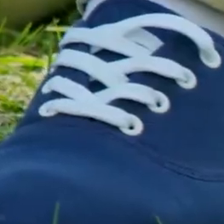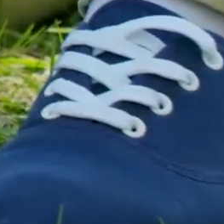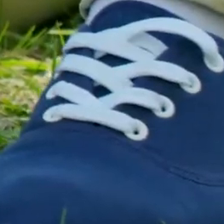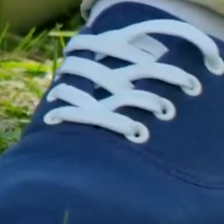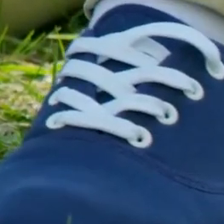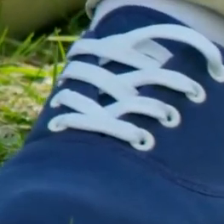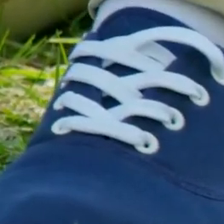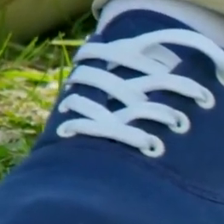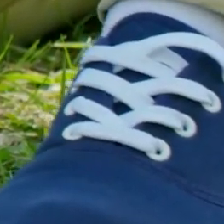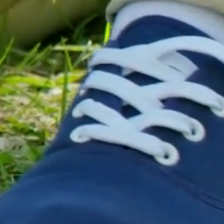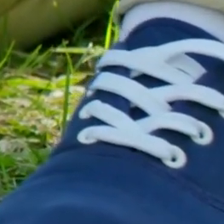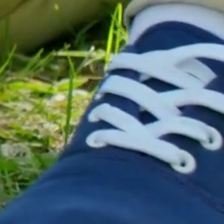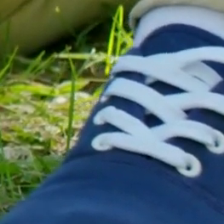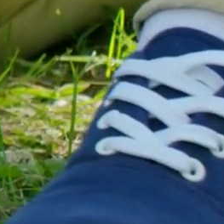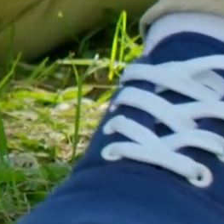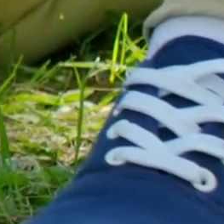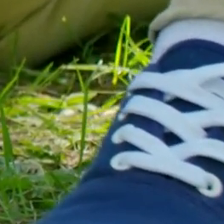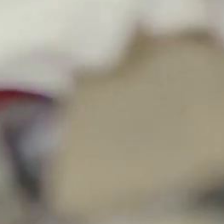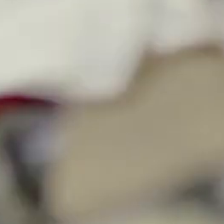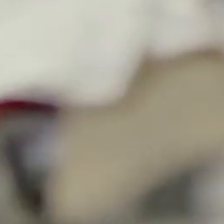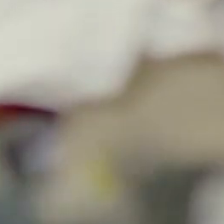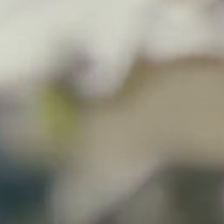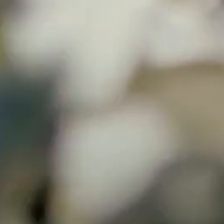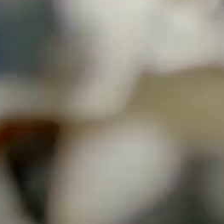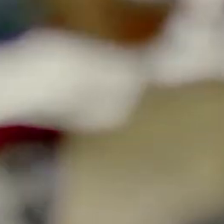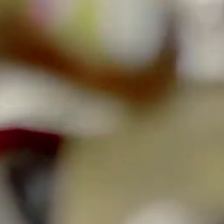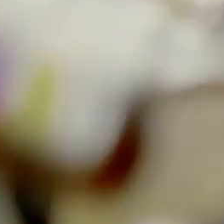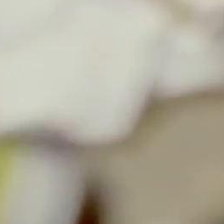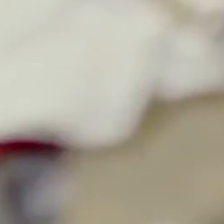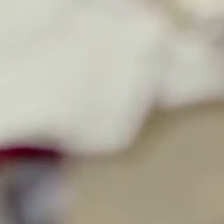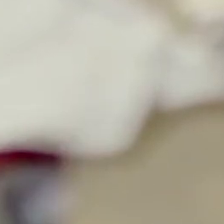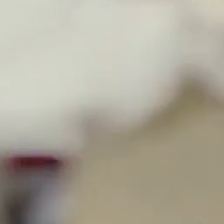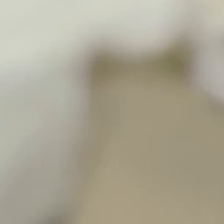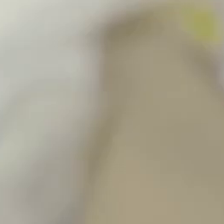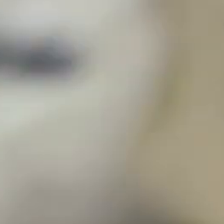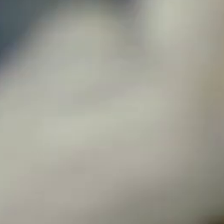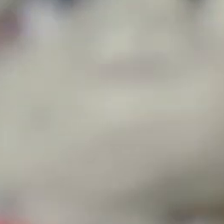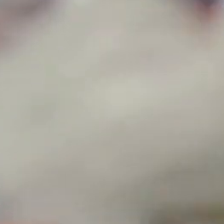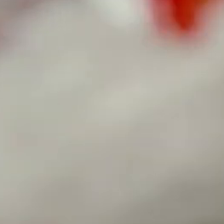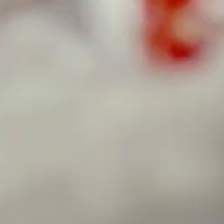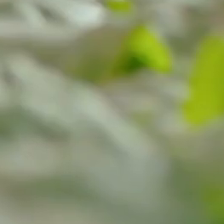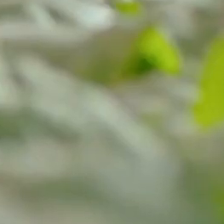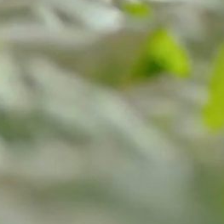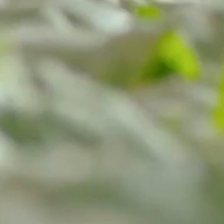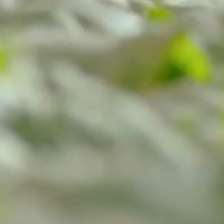é necessário haver a consciência ambiental, ações de conservação do meio ambiente como um